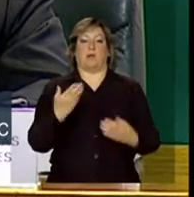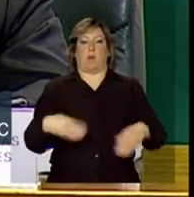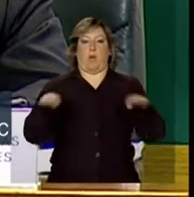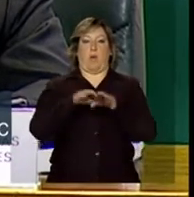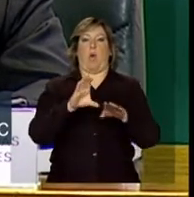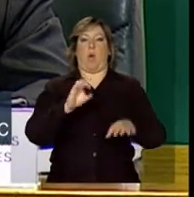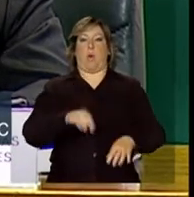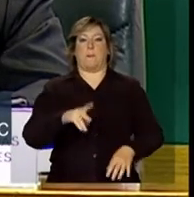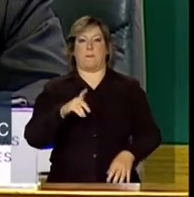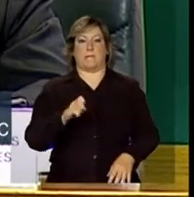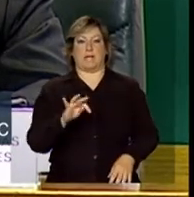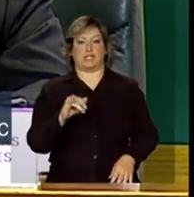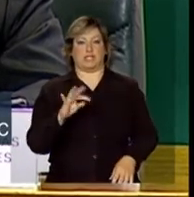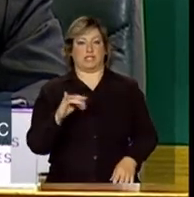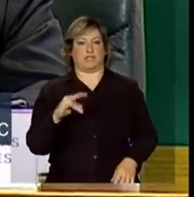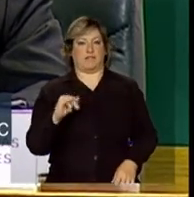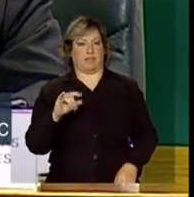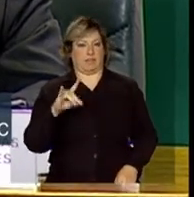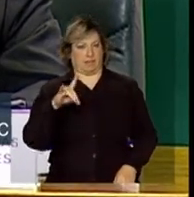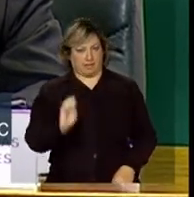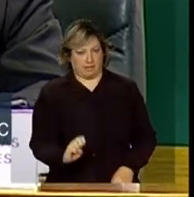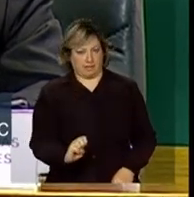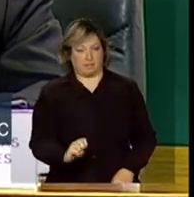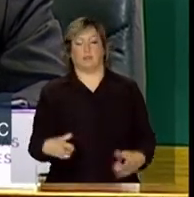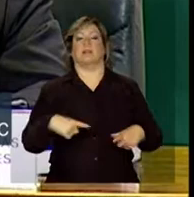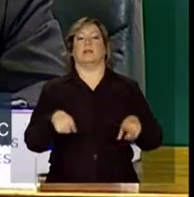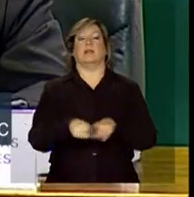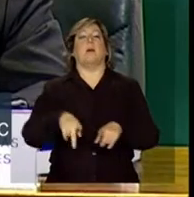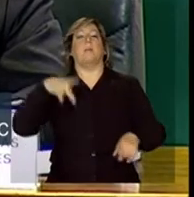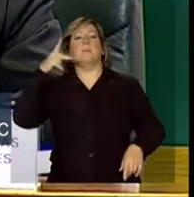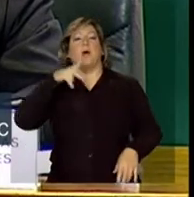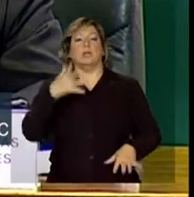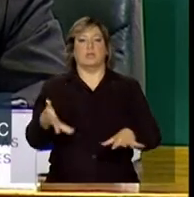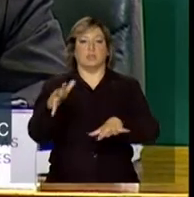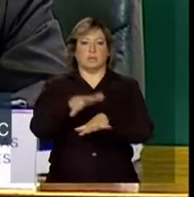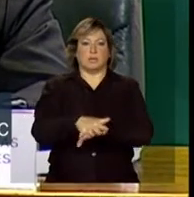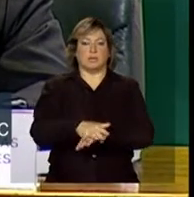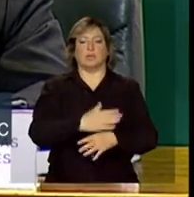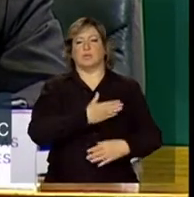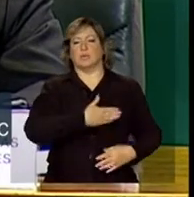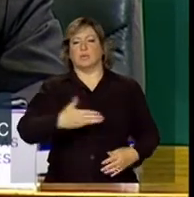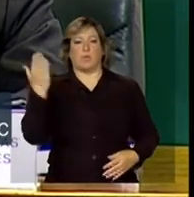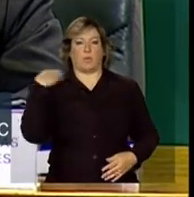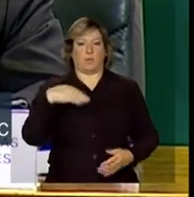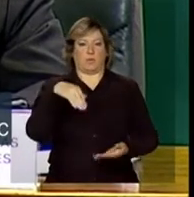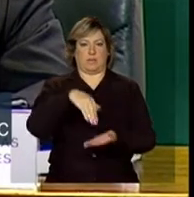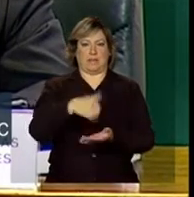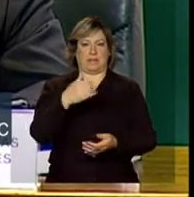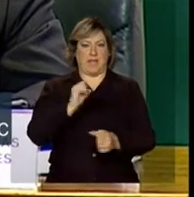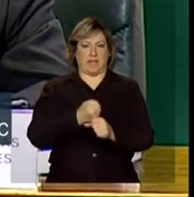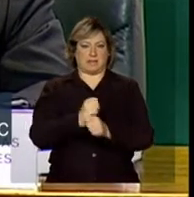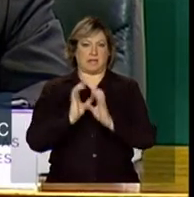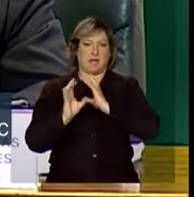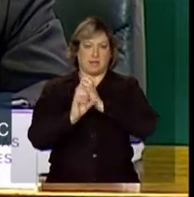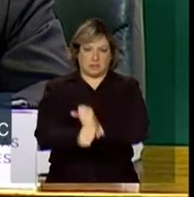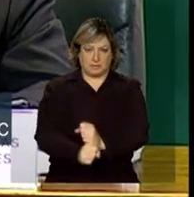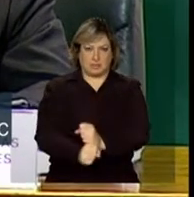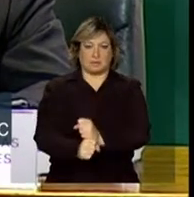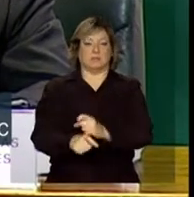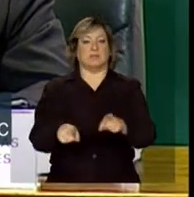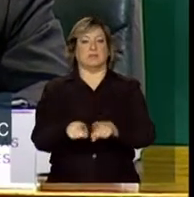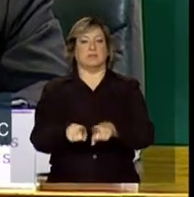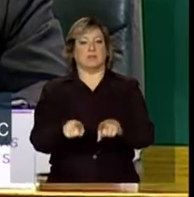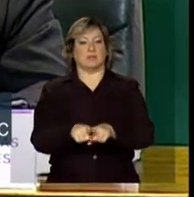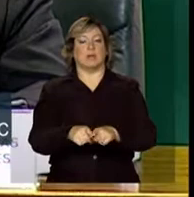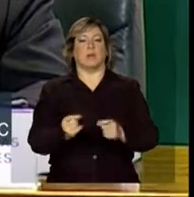alcançados no Brasil pela via da implementação de políticas inclusivas ao longo da última década levaram a conformação de uma ampla